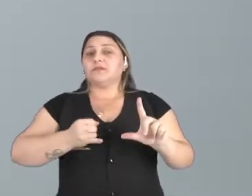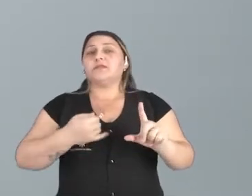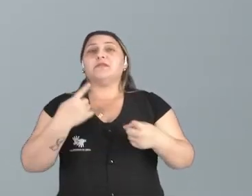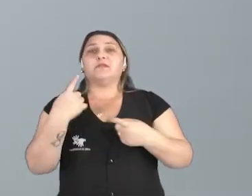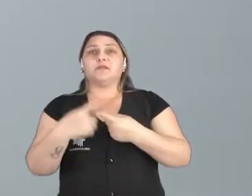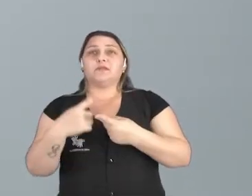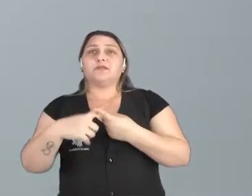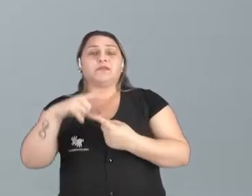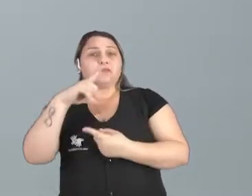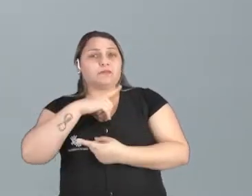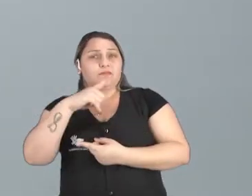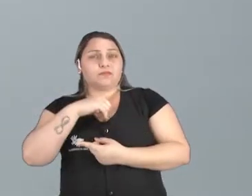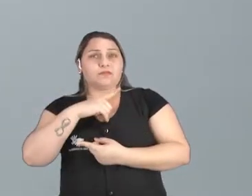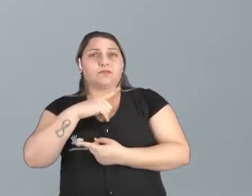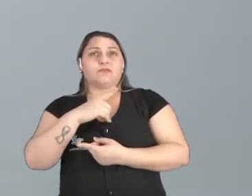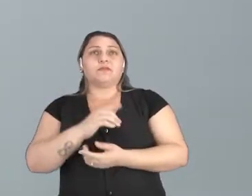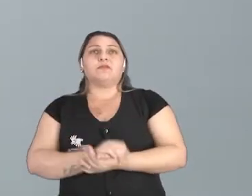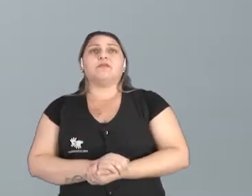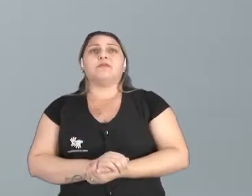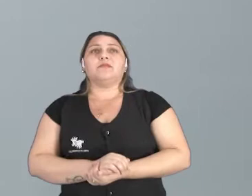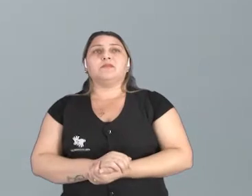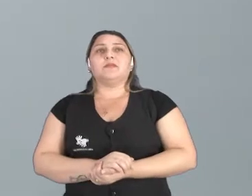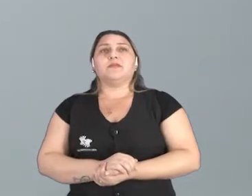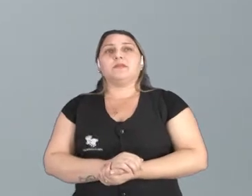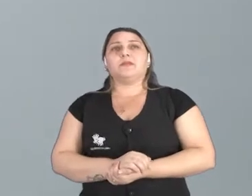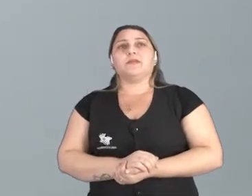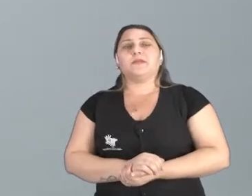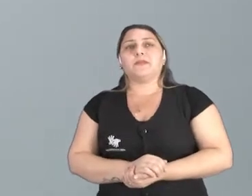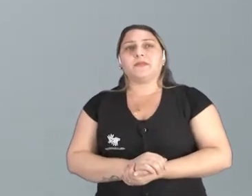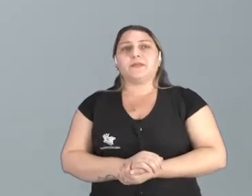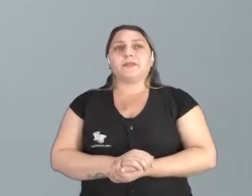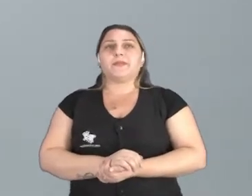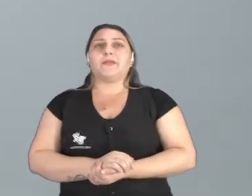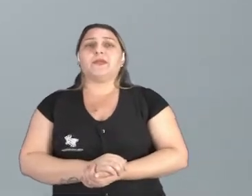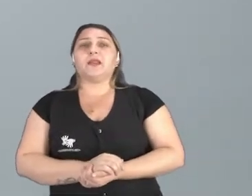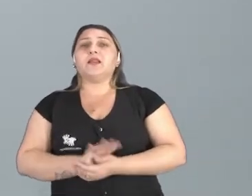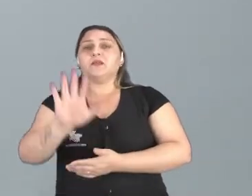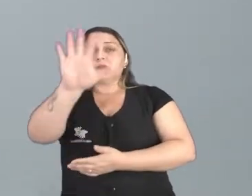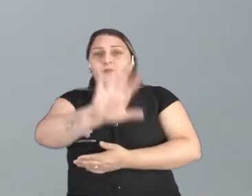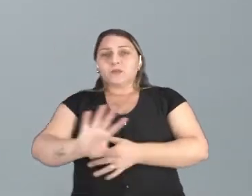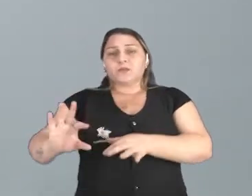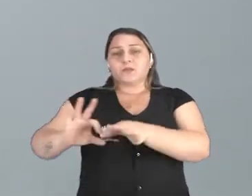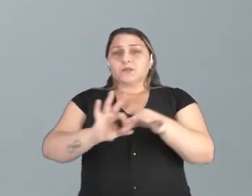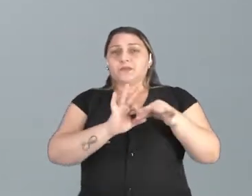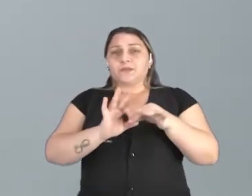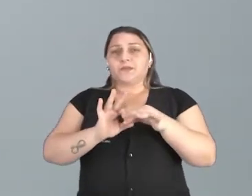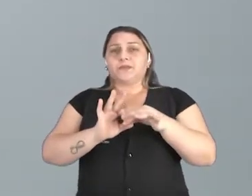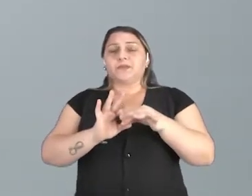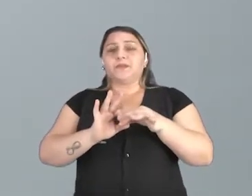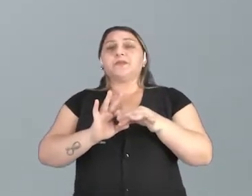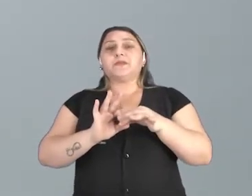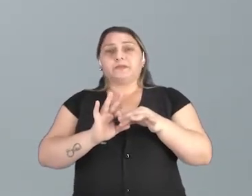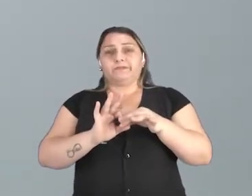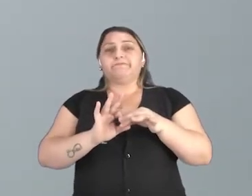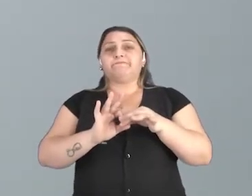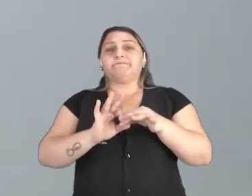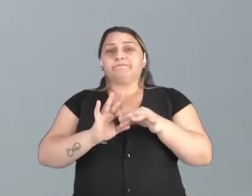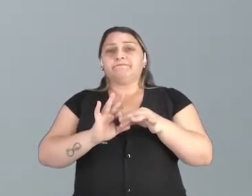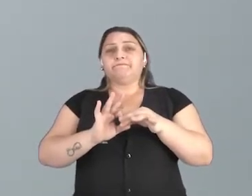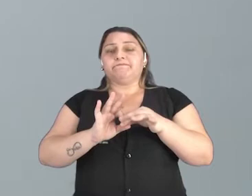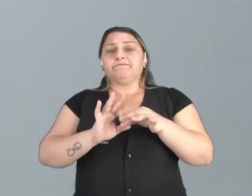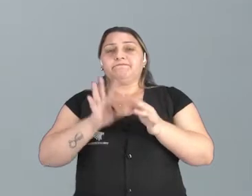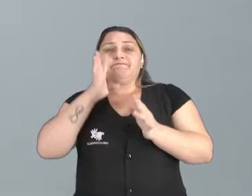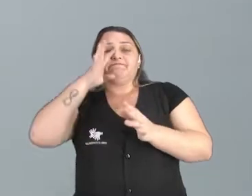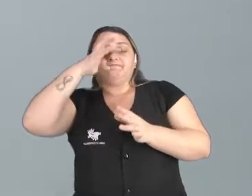tem aí, de Jânio Quadros, desculpem pessoal, que a gente tem aí no contexto internacional, né, a ameaça do comunismo, né? E